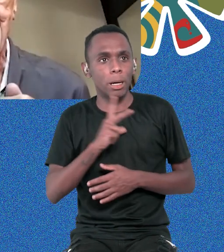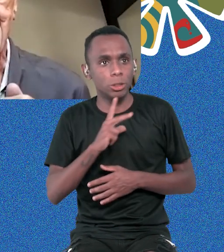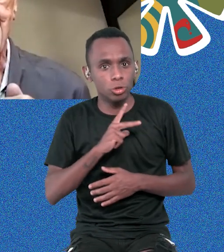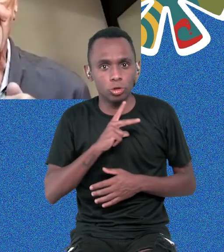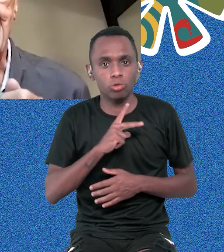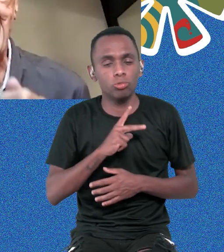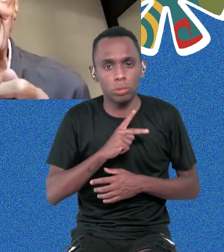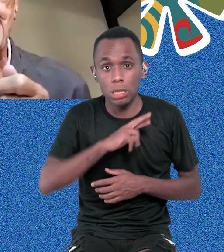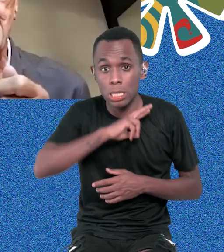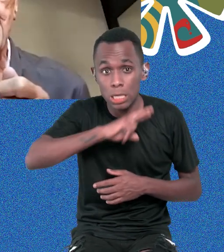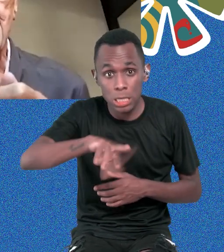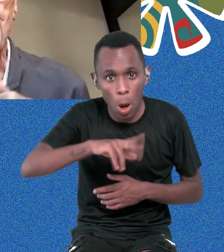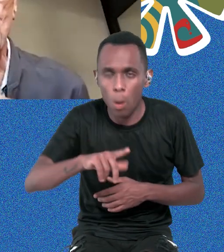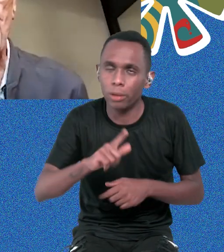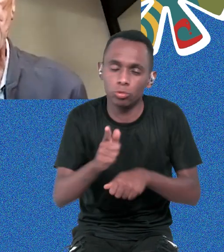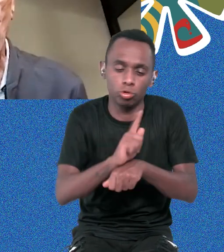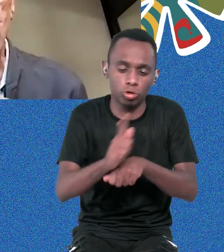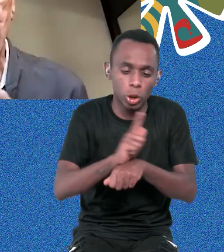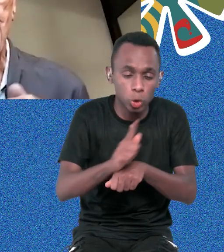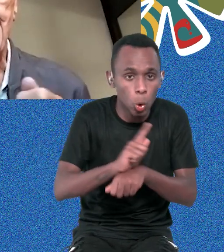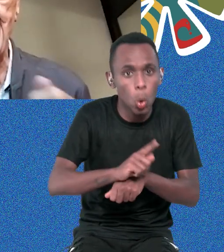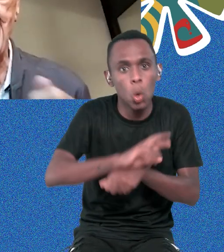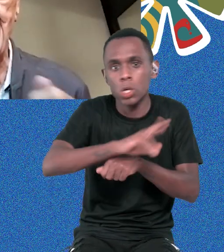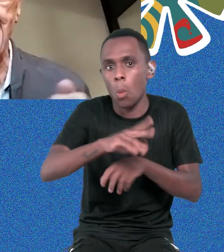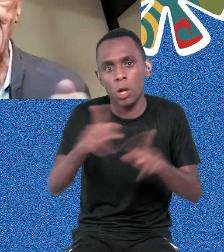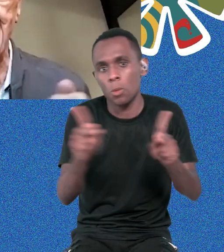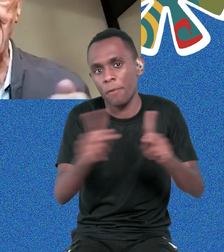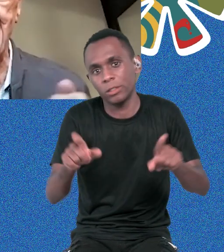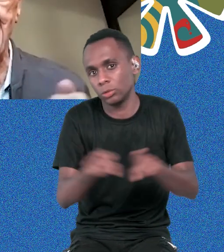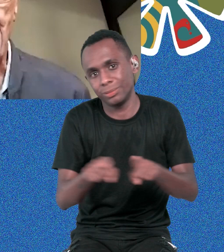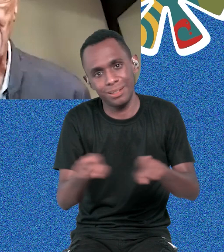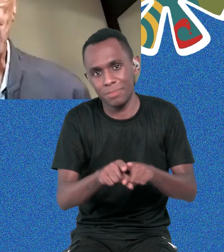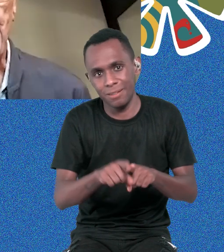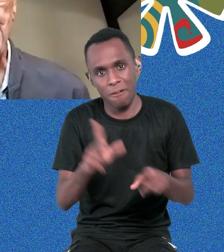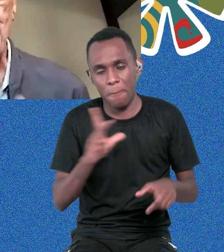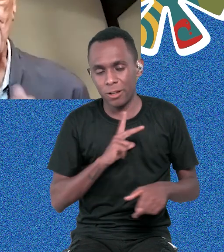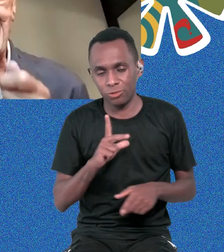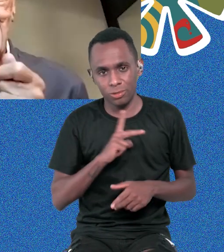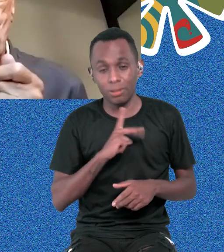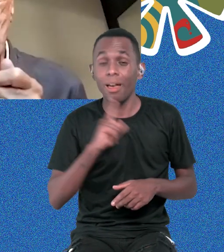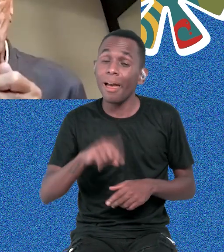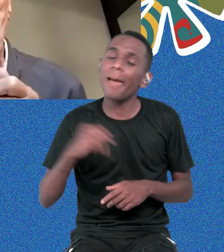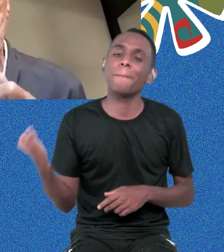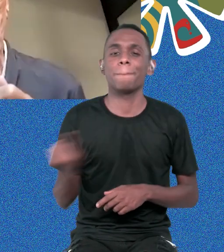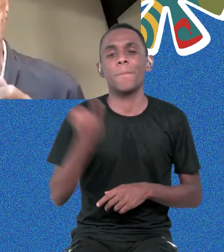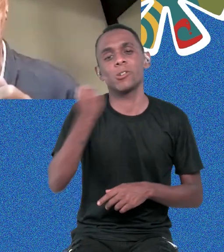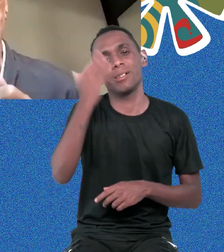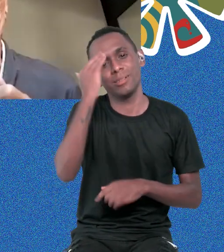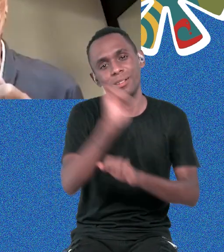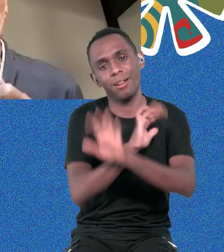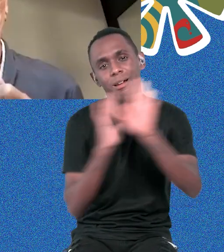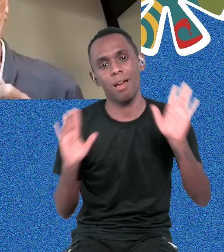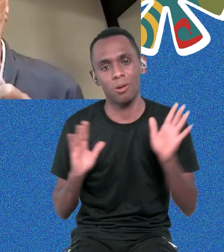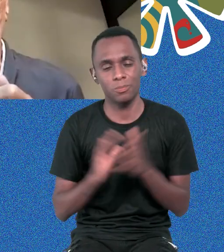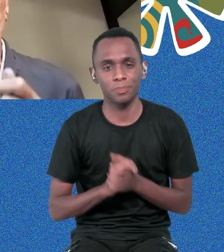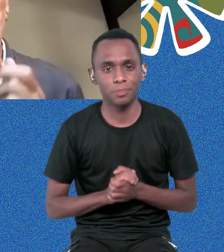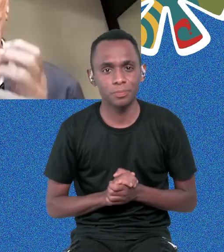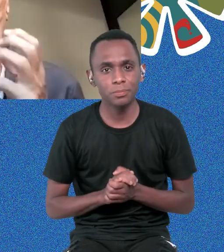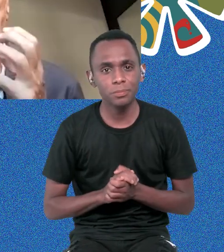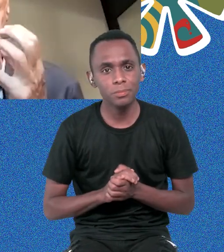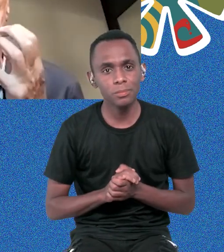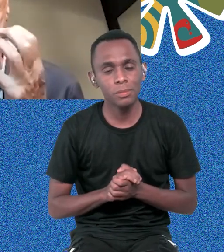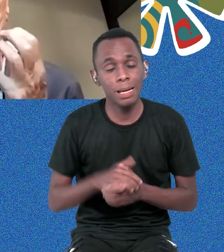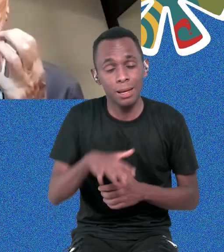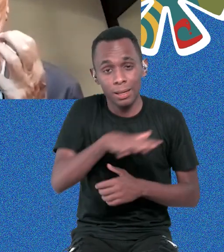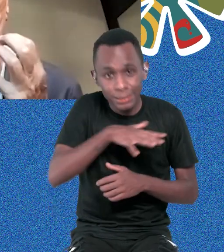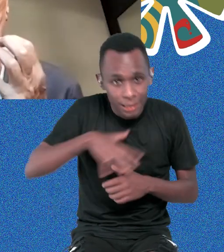propriedade nem do gestor, nem do educador. Isto é muito importante. Ou seja,